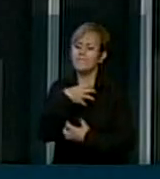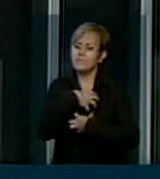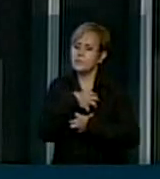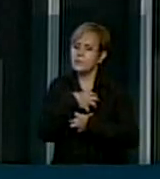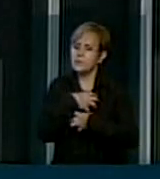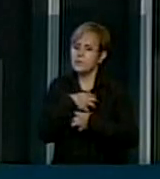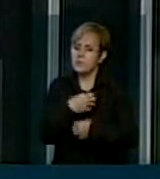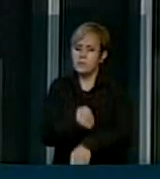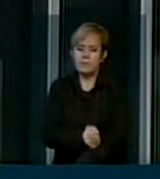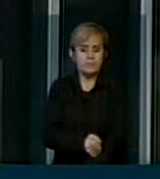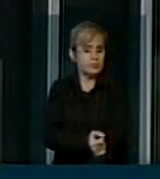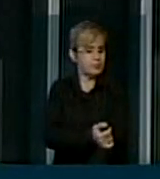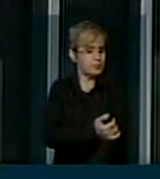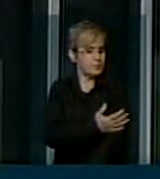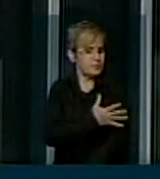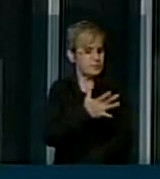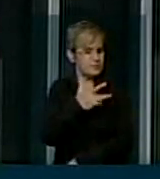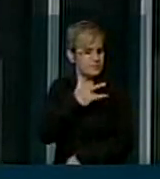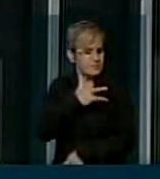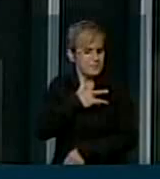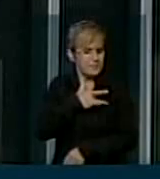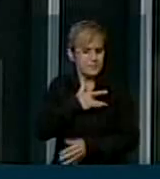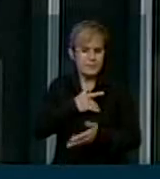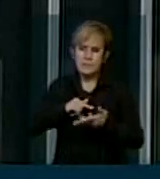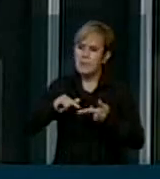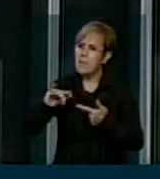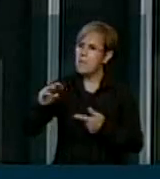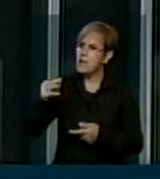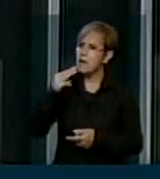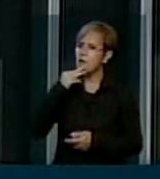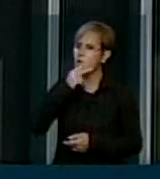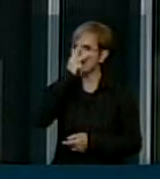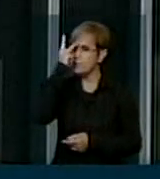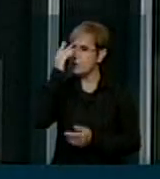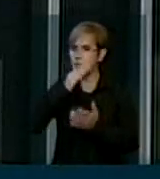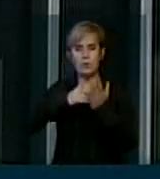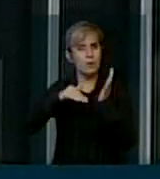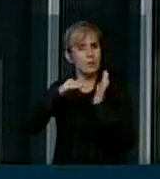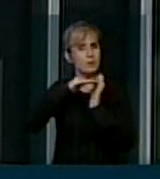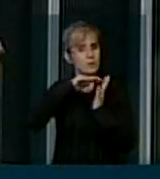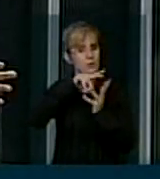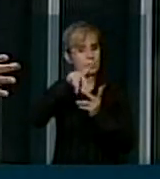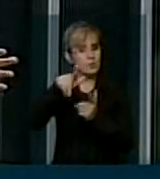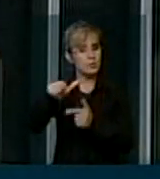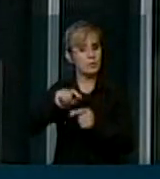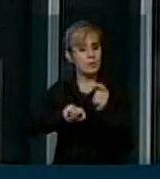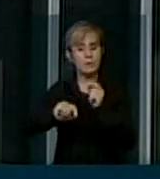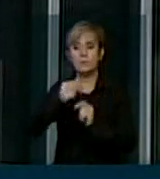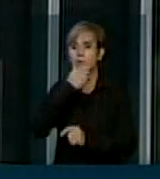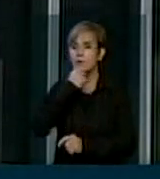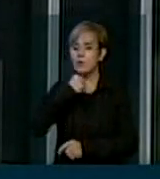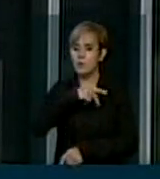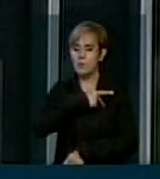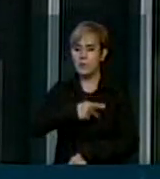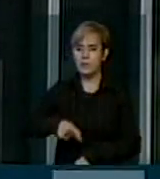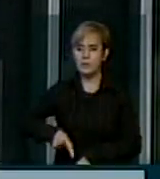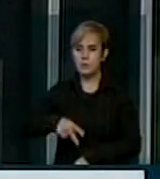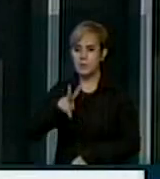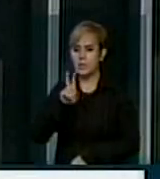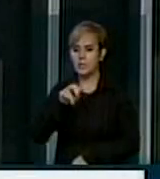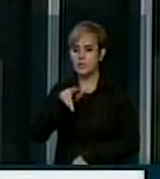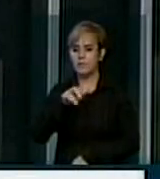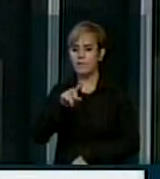comoveu e comoveu milhões de pessoas em todo o mundo, quando o presidente da Venezuela, o presidente